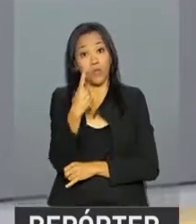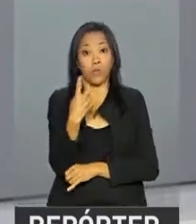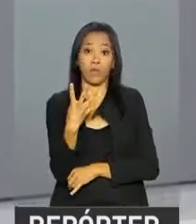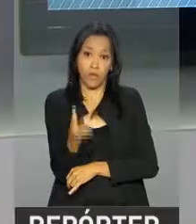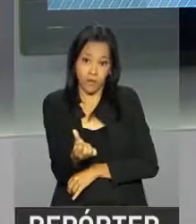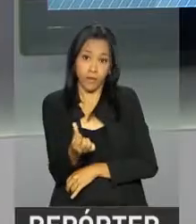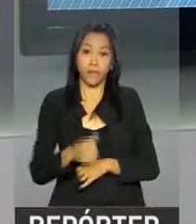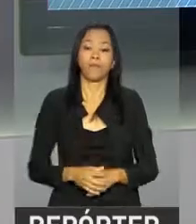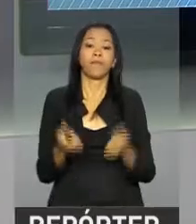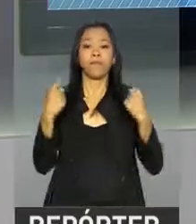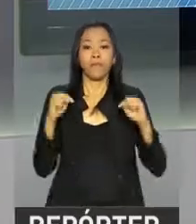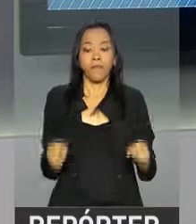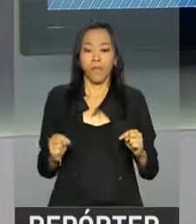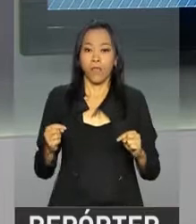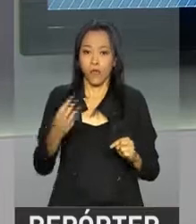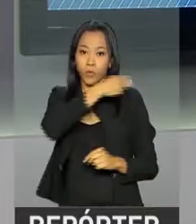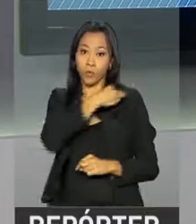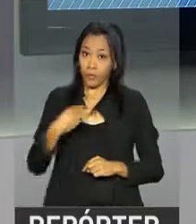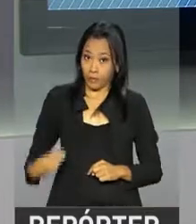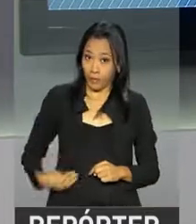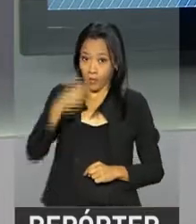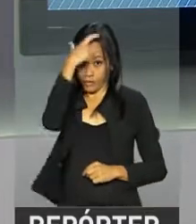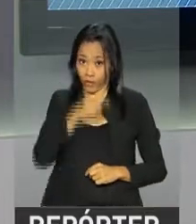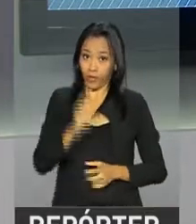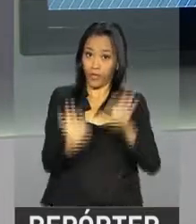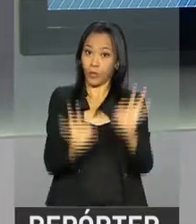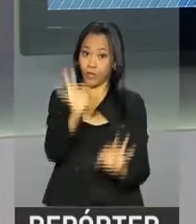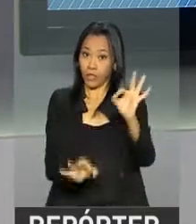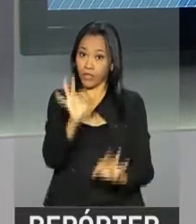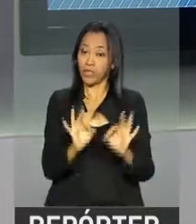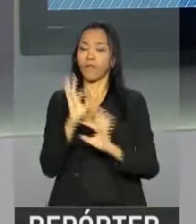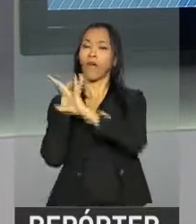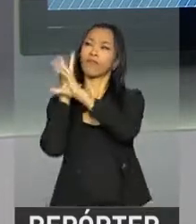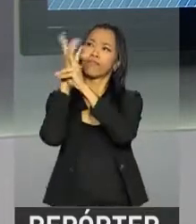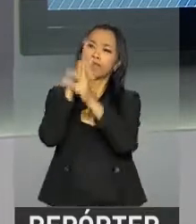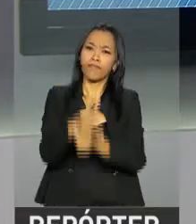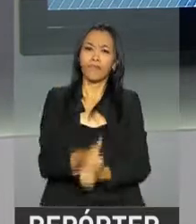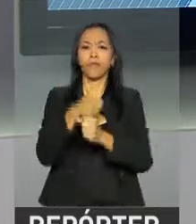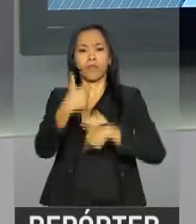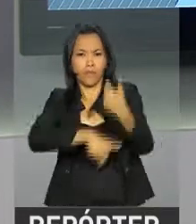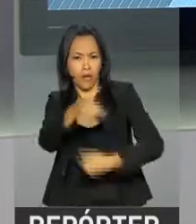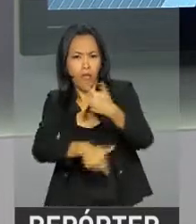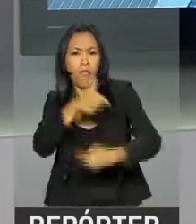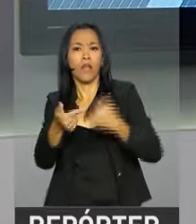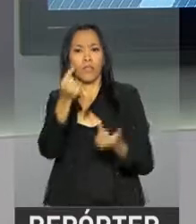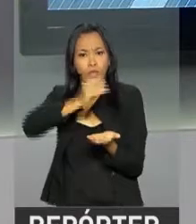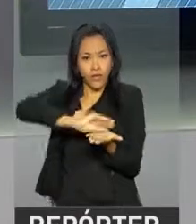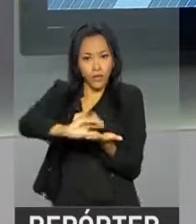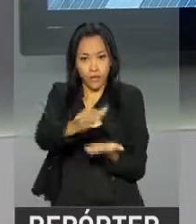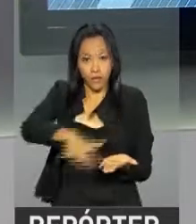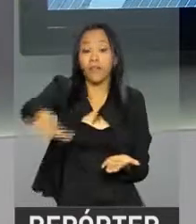Fone. O ministro da Justiça, Torquato Jardim, faz um balanço das ações e dos recursos investidos na área de